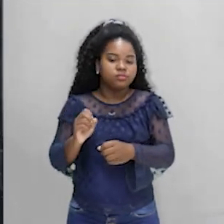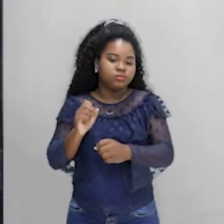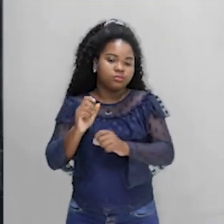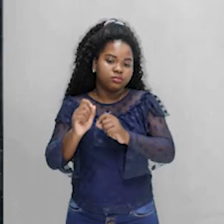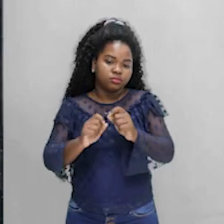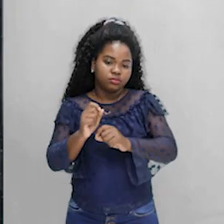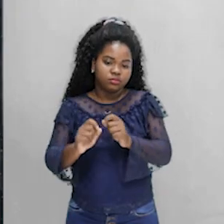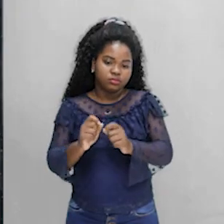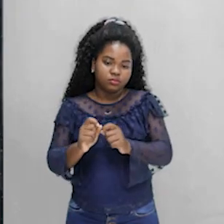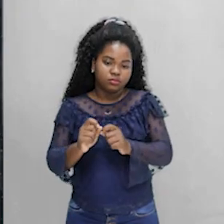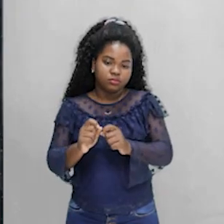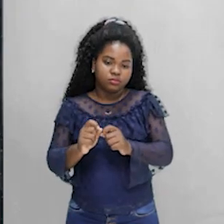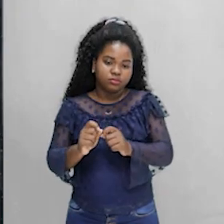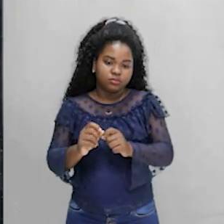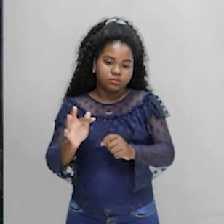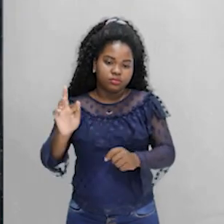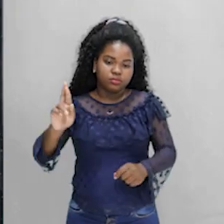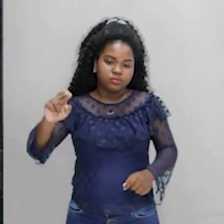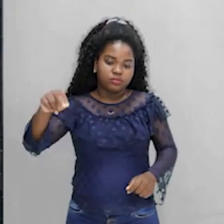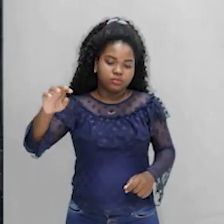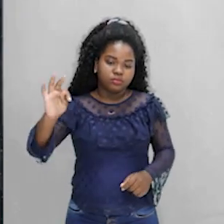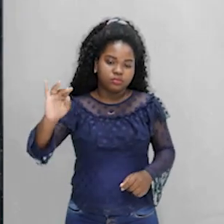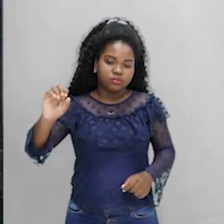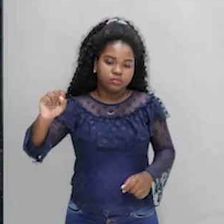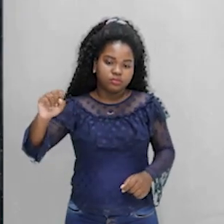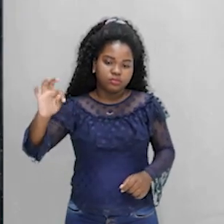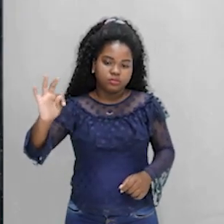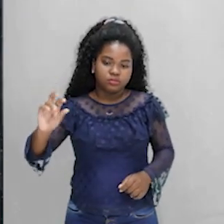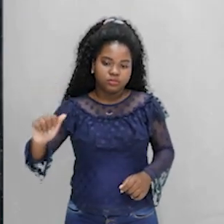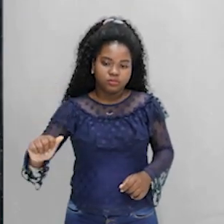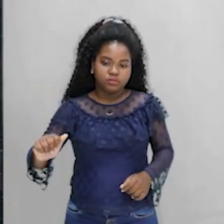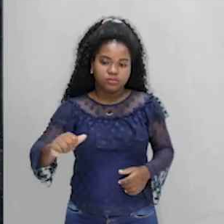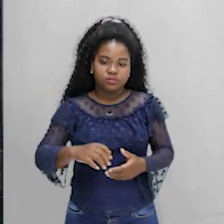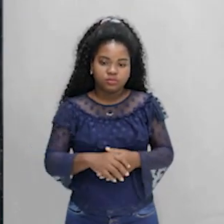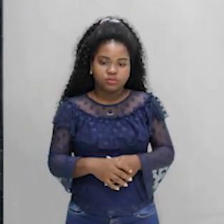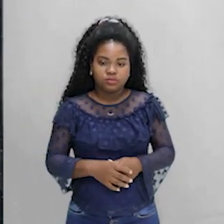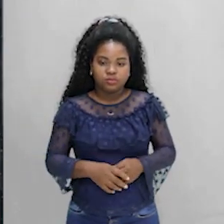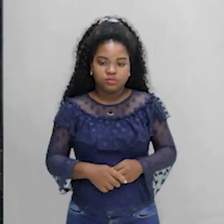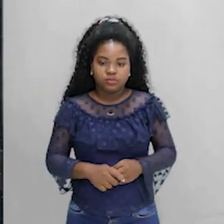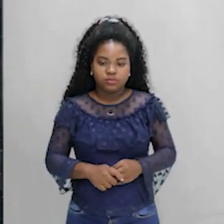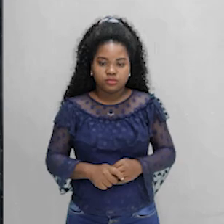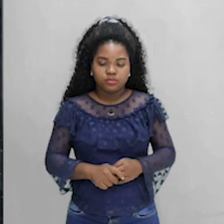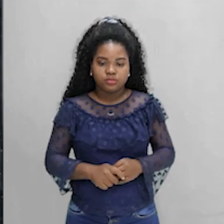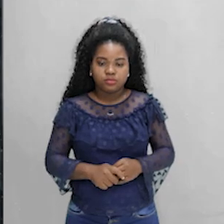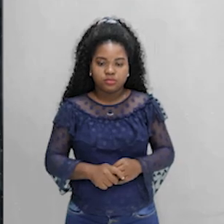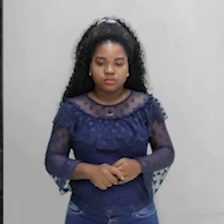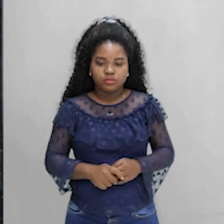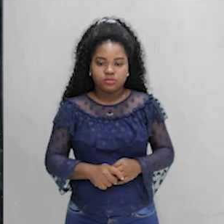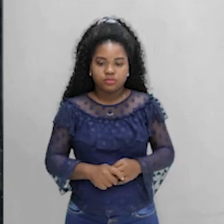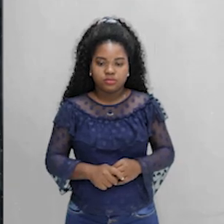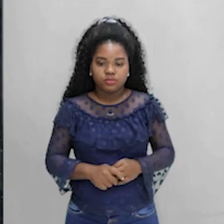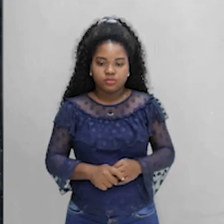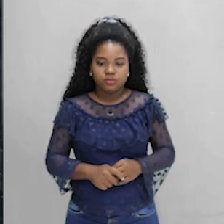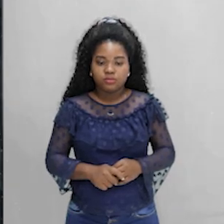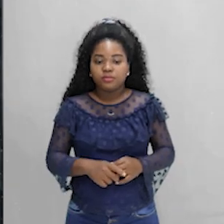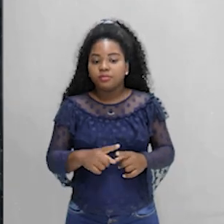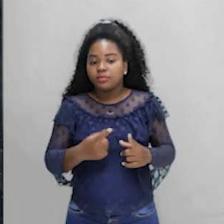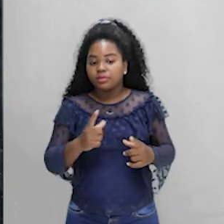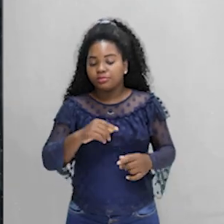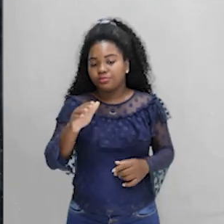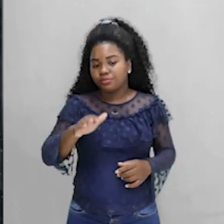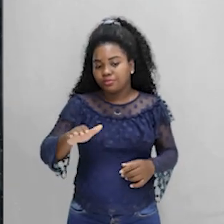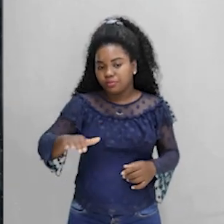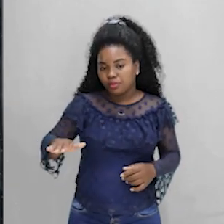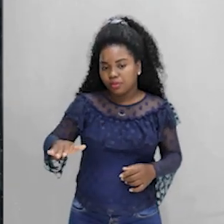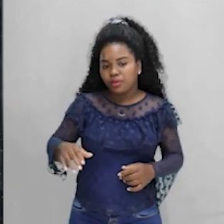os frentistas nos postos de gasolina, são trabalhadores. Mas aqui trata-se de uma